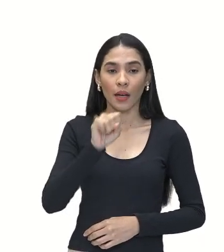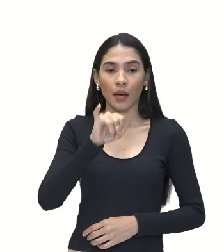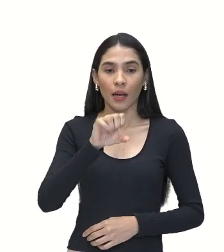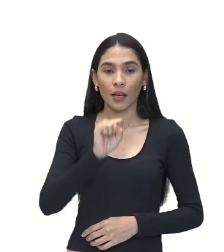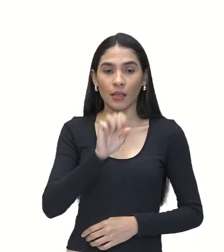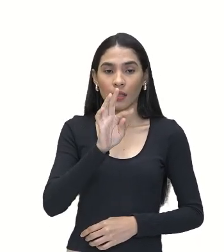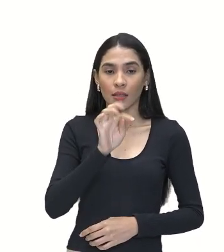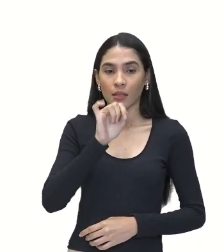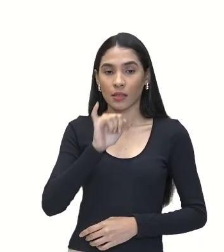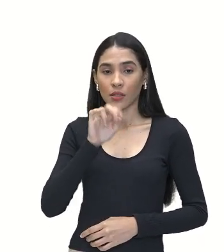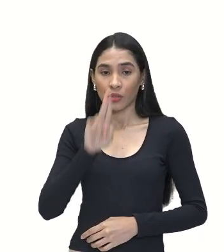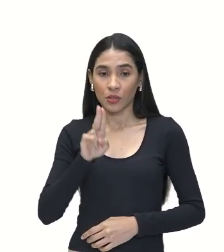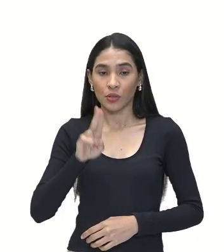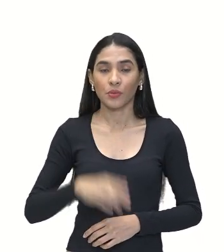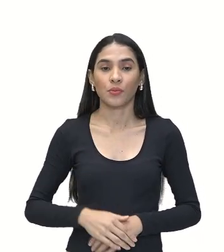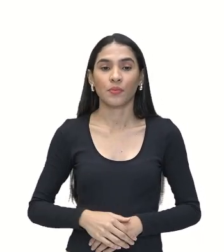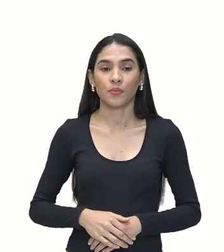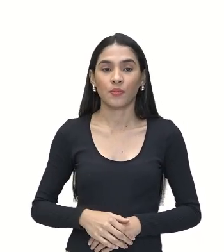à